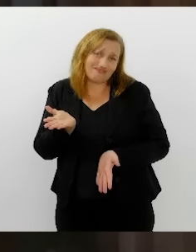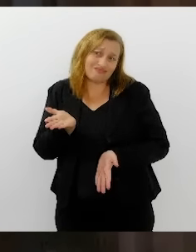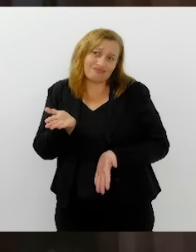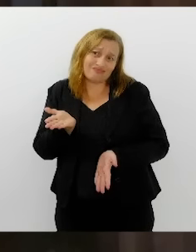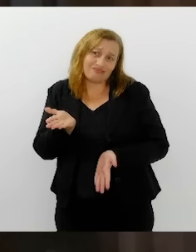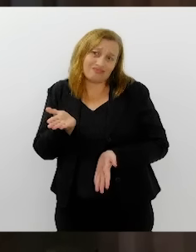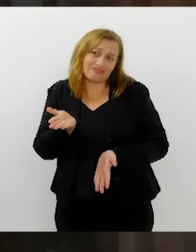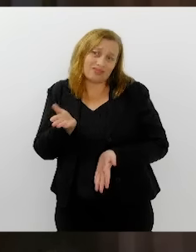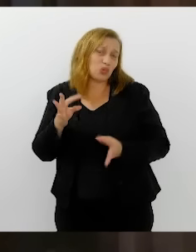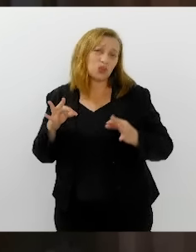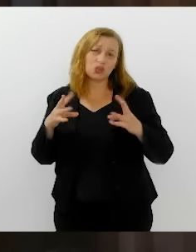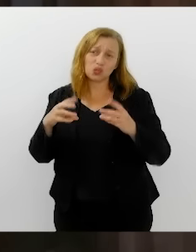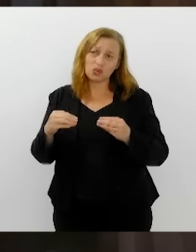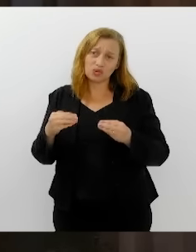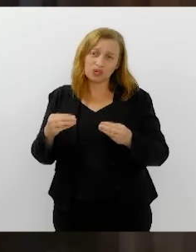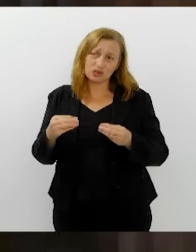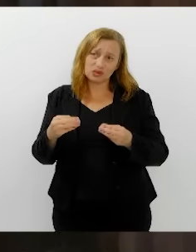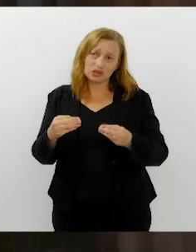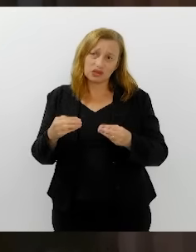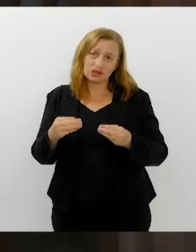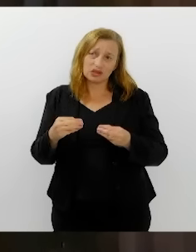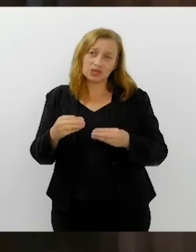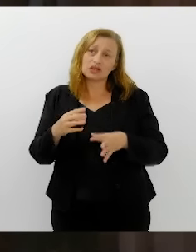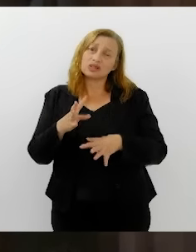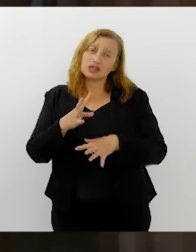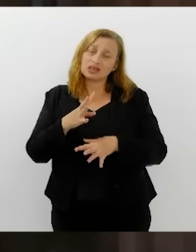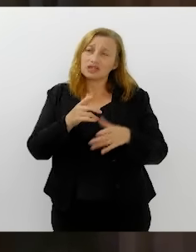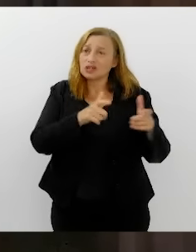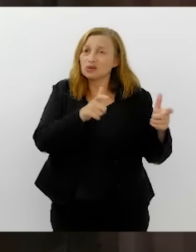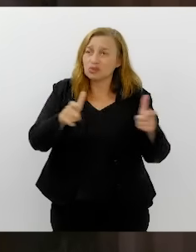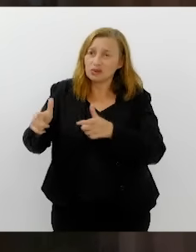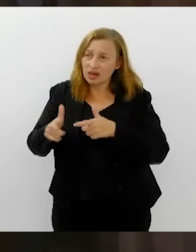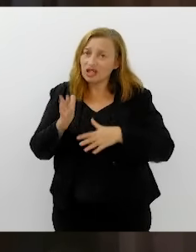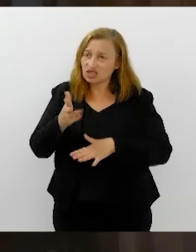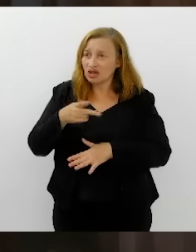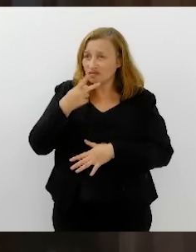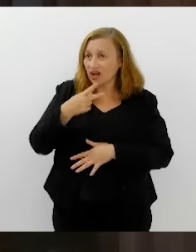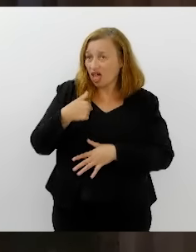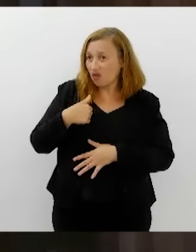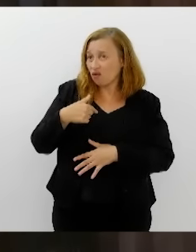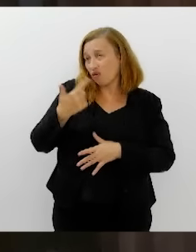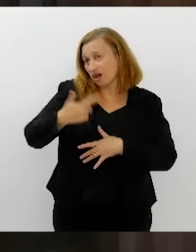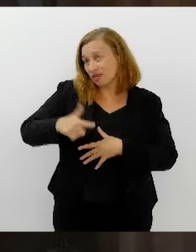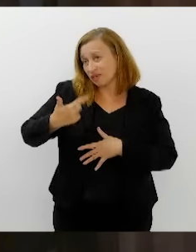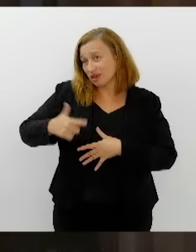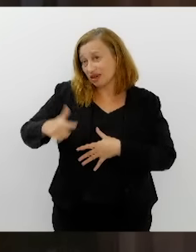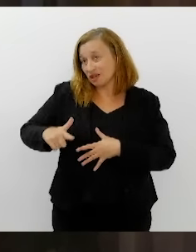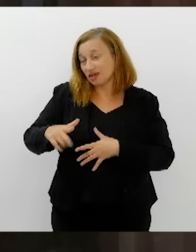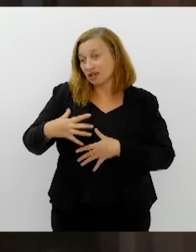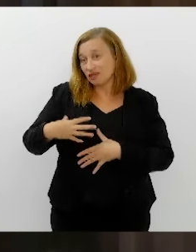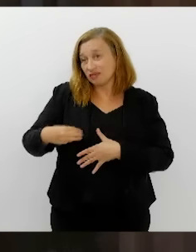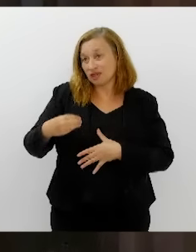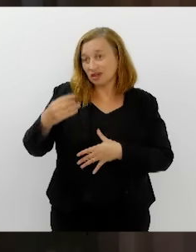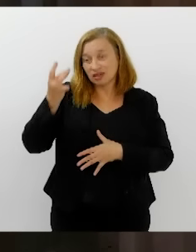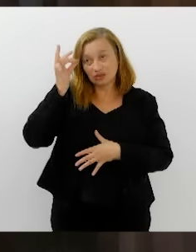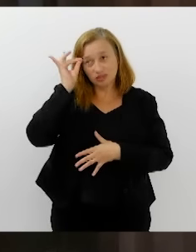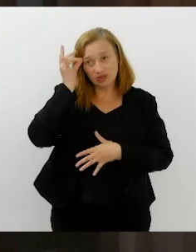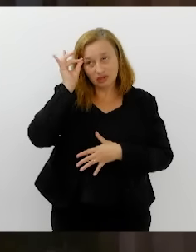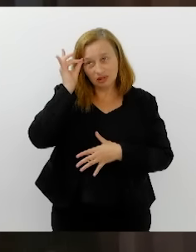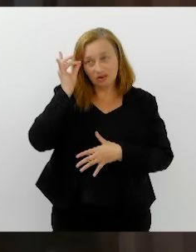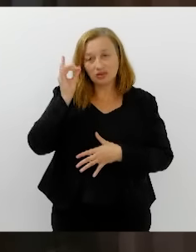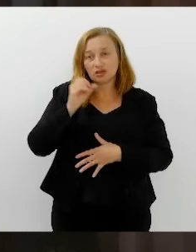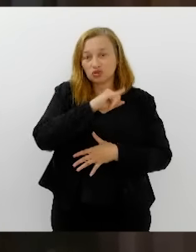todos que vieram desses lugares que já foram mencionados, eu gostaria de repetir, são filhos espirituais do Monsenhor João.